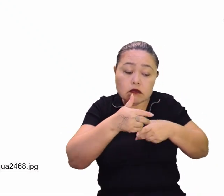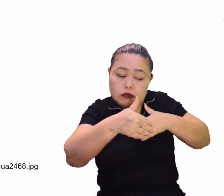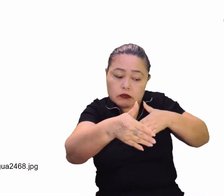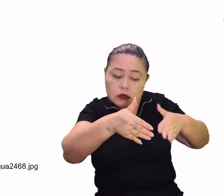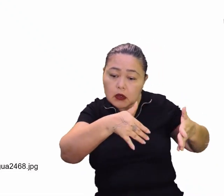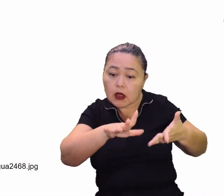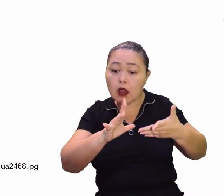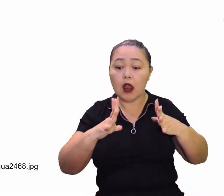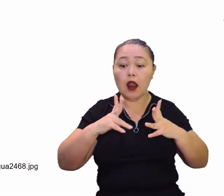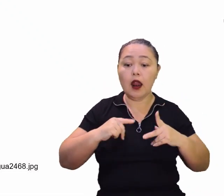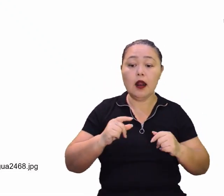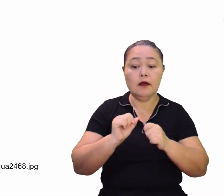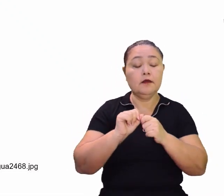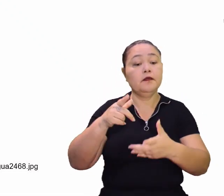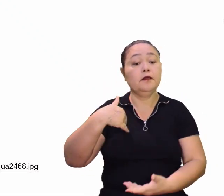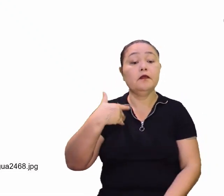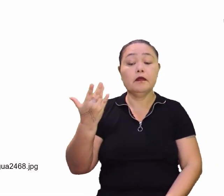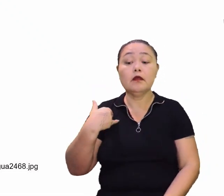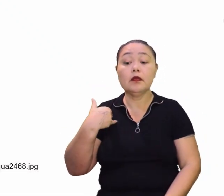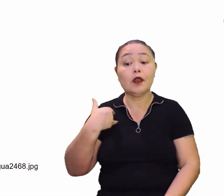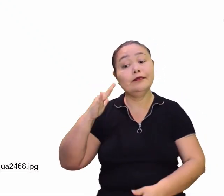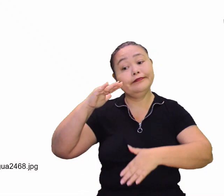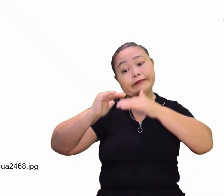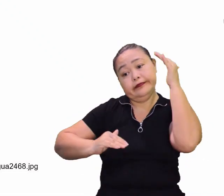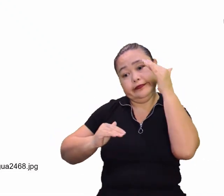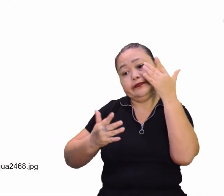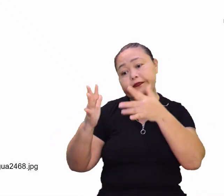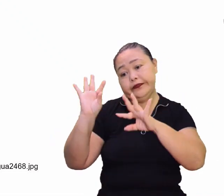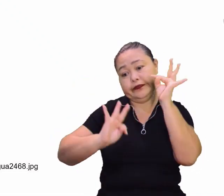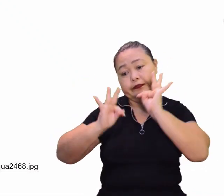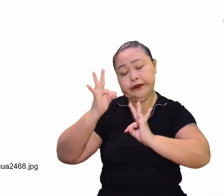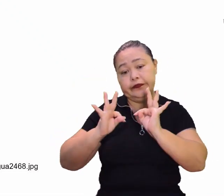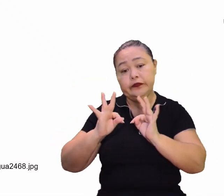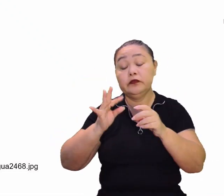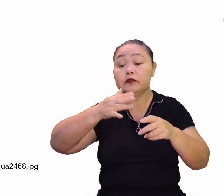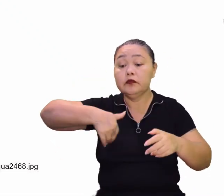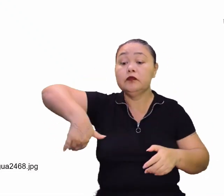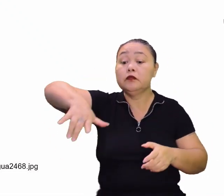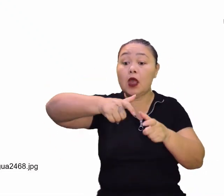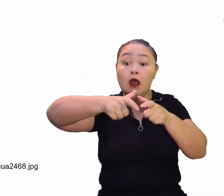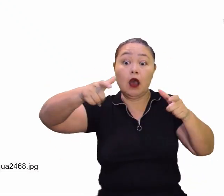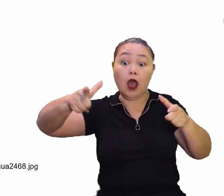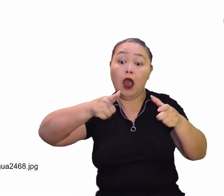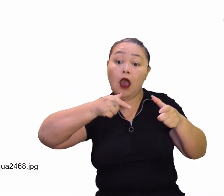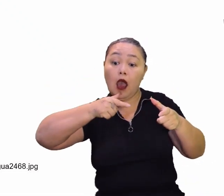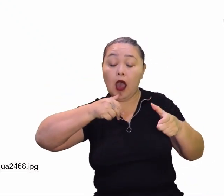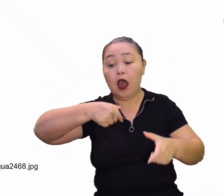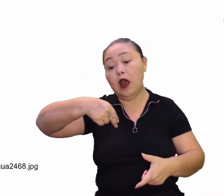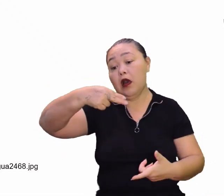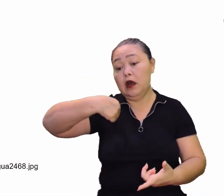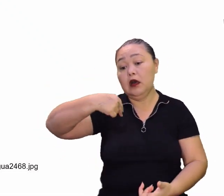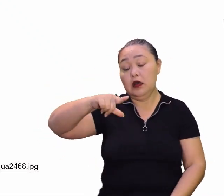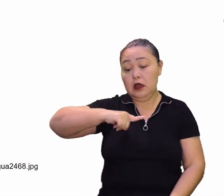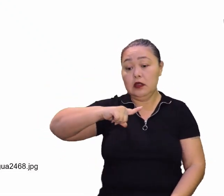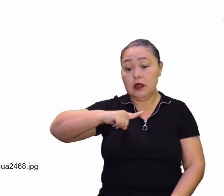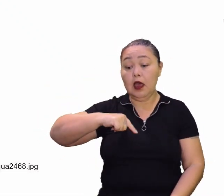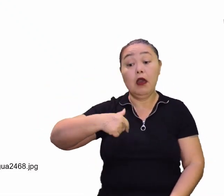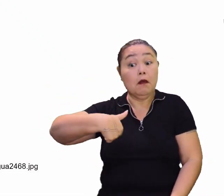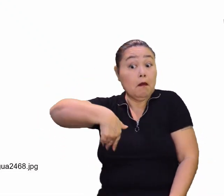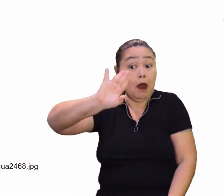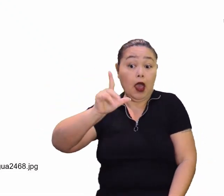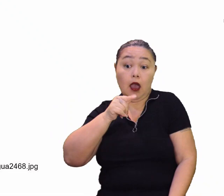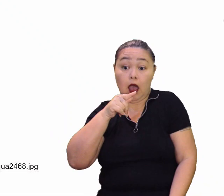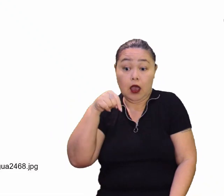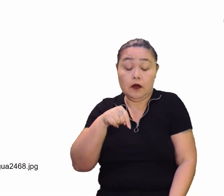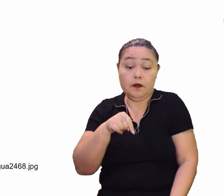a desigualdade nesse sentido tecnológico, Rogério. Sim. Temos a maior bacia hidrográfica? Temos. Temos a maior disponibilidade